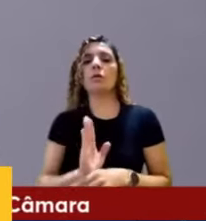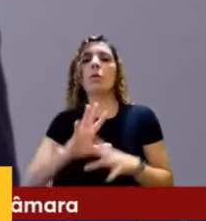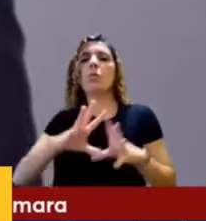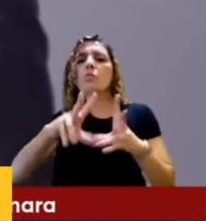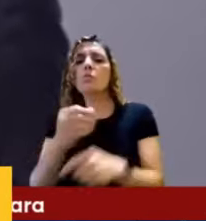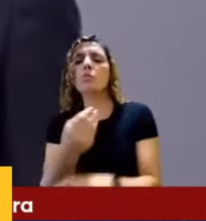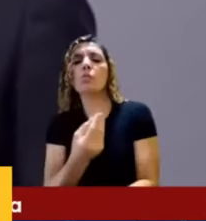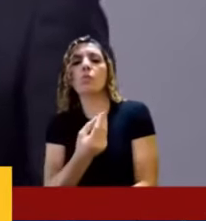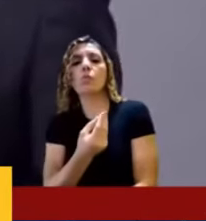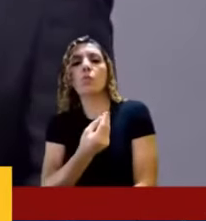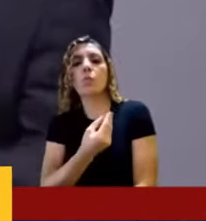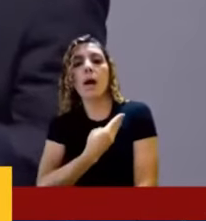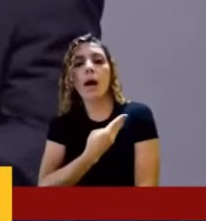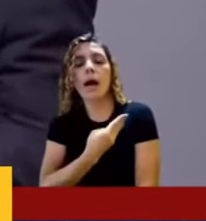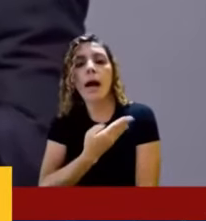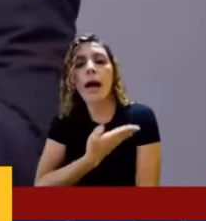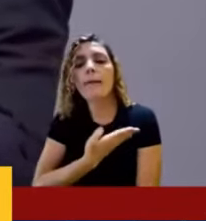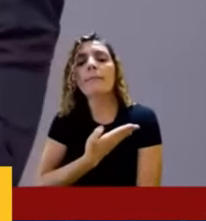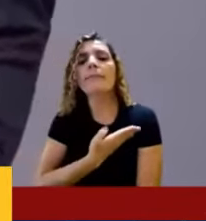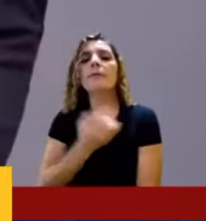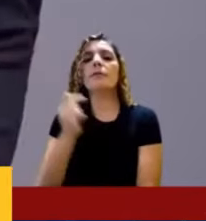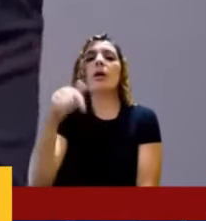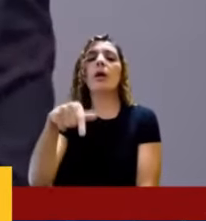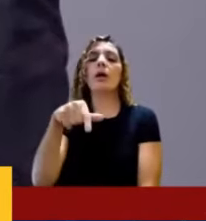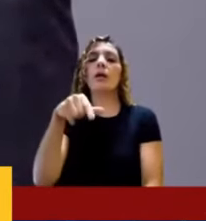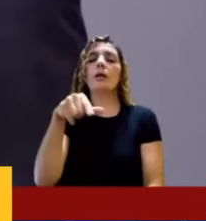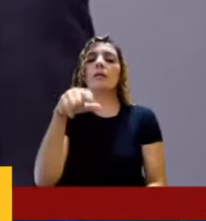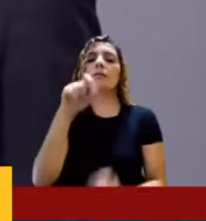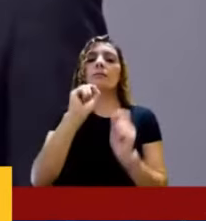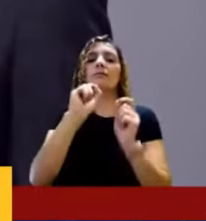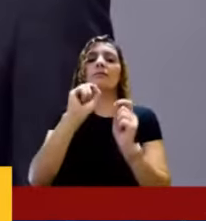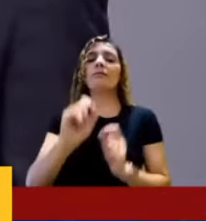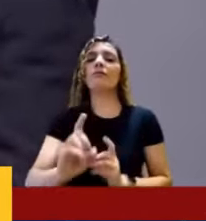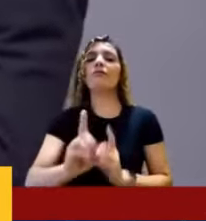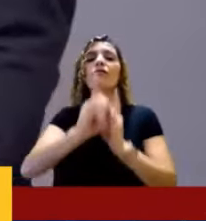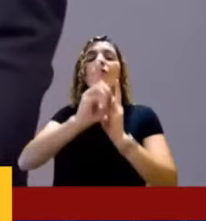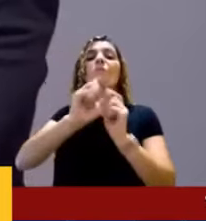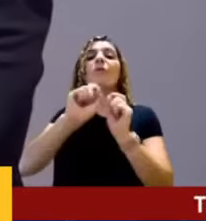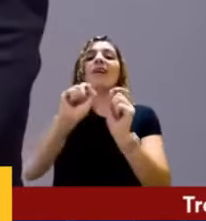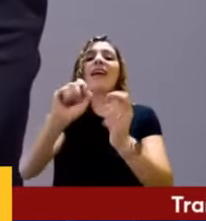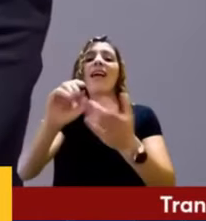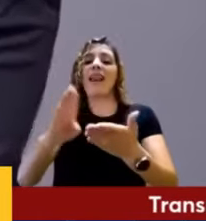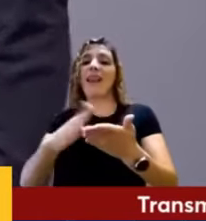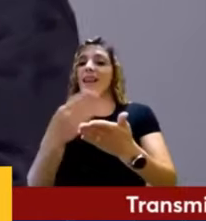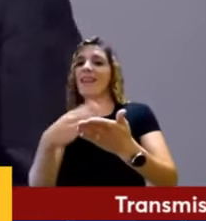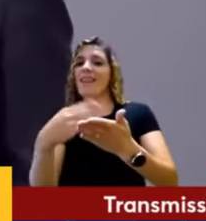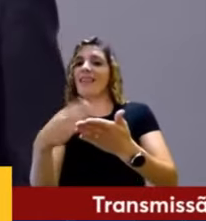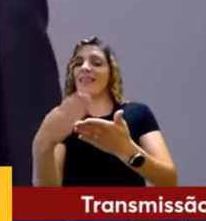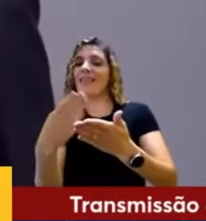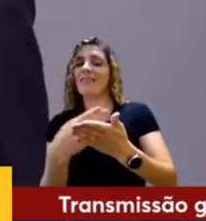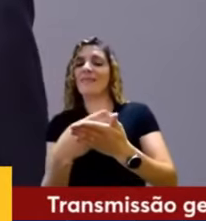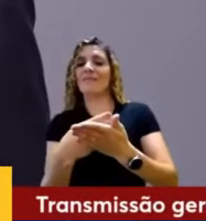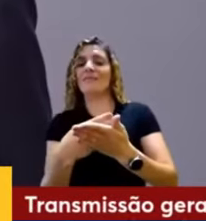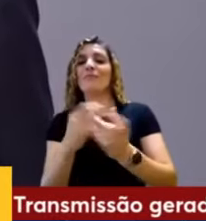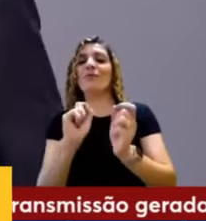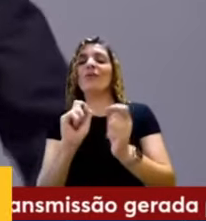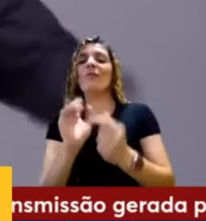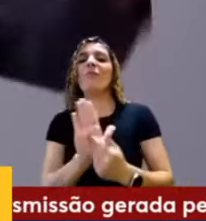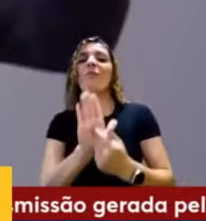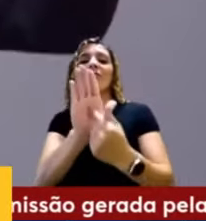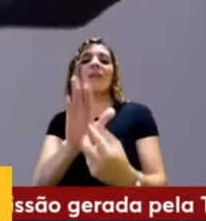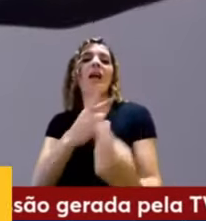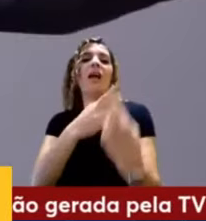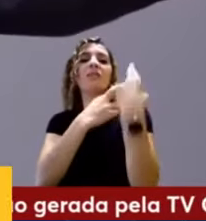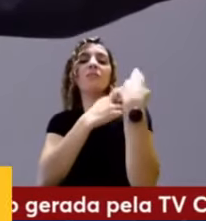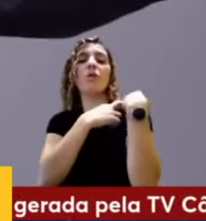que estão aqui vão encontrar nos livros da história o papel cumprido pelo 247.